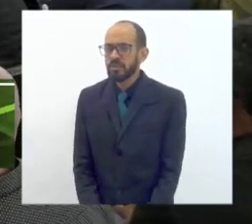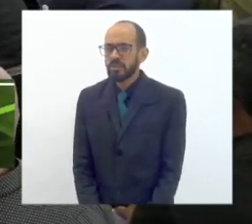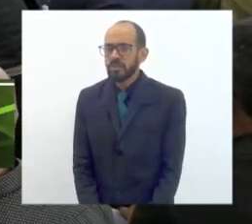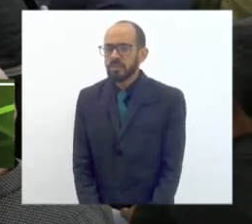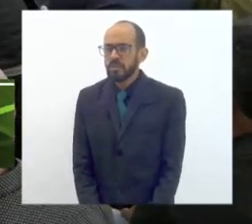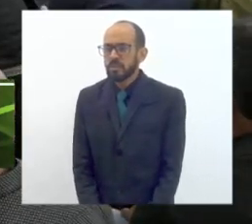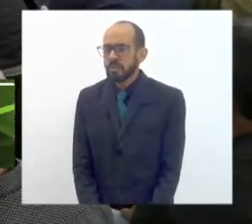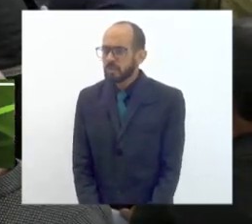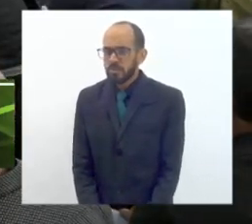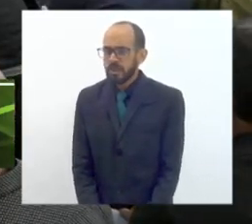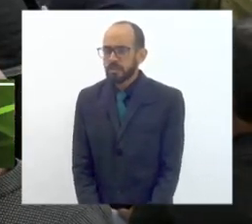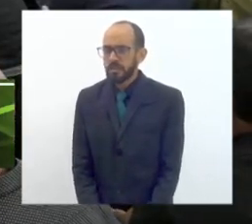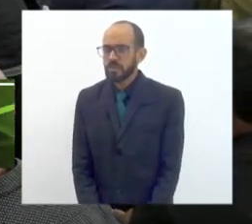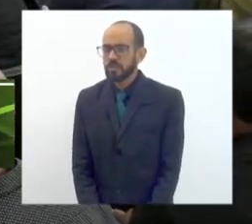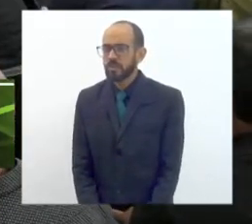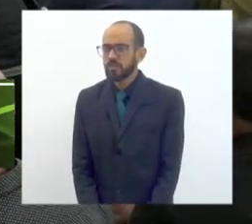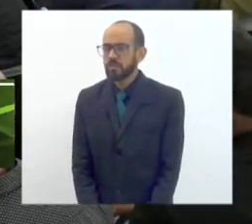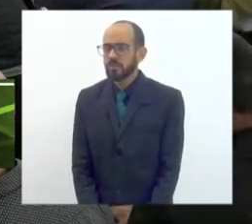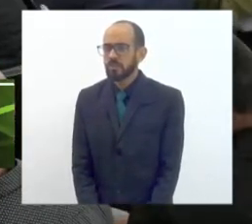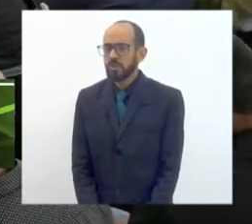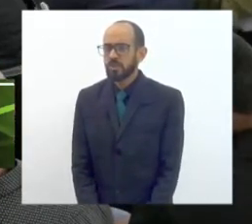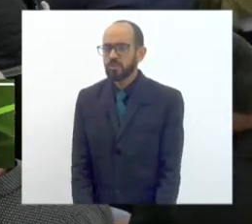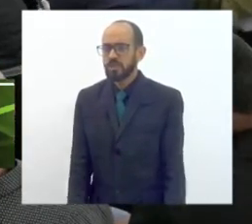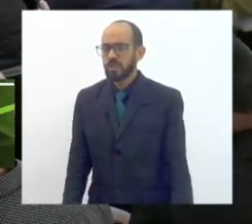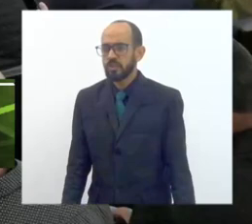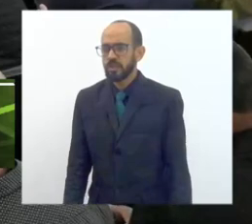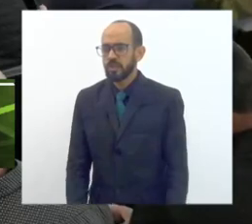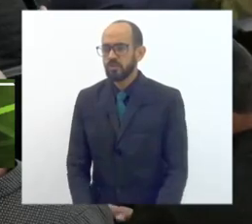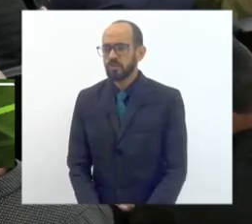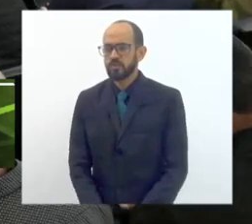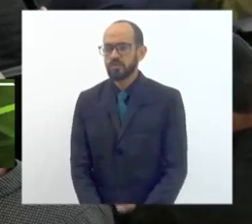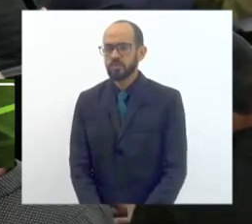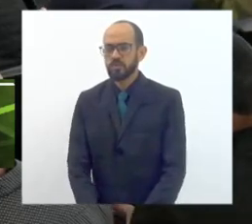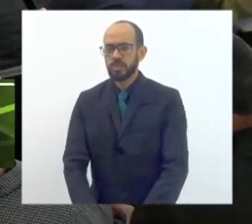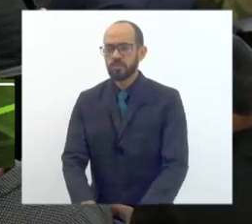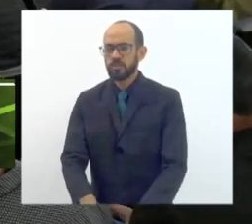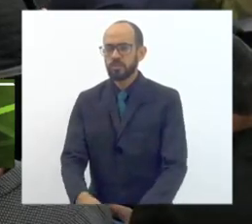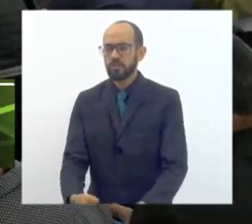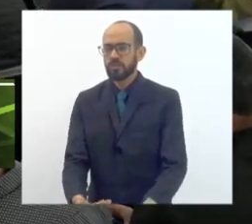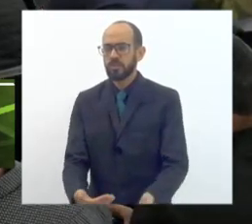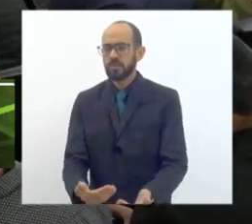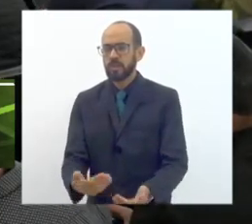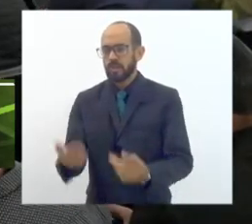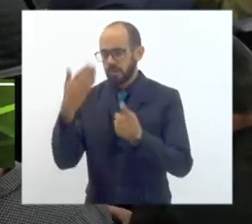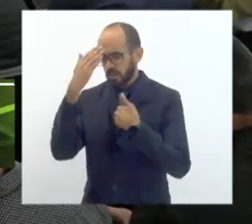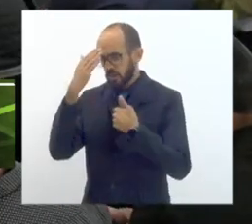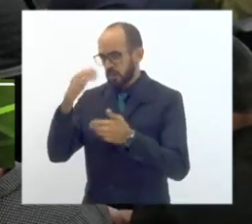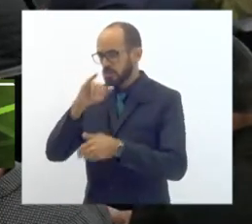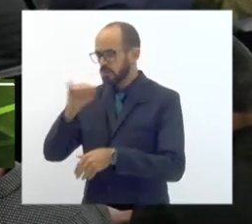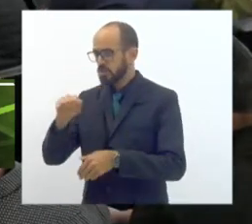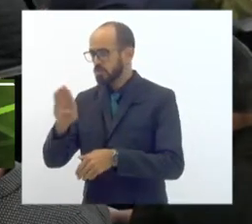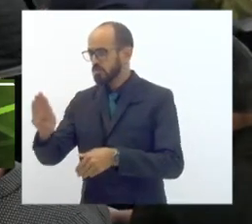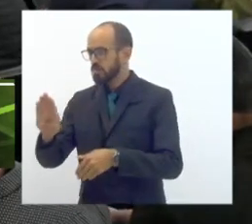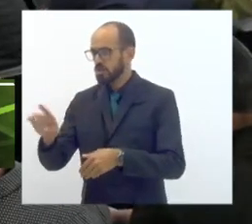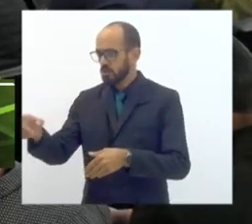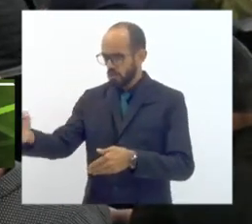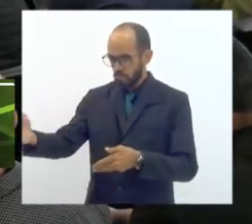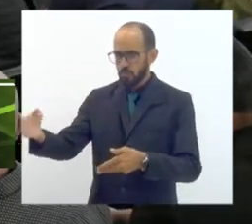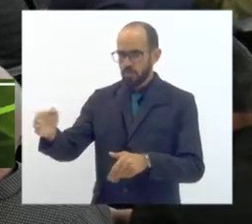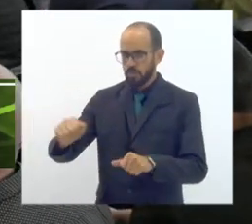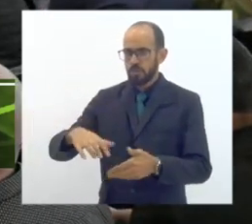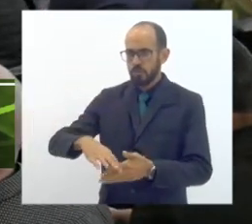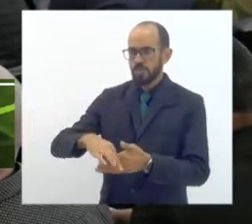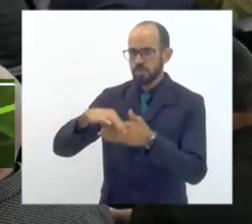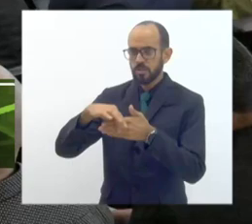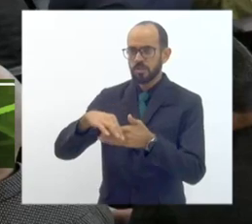Bom dia a todos. Prazer estar aqui. Agradecer ao deputado Jair Bittencourt pela liderança nesse processo.